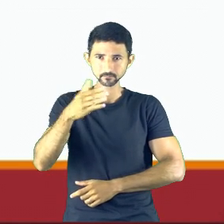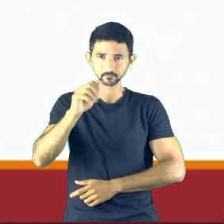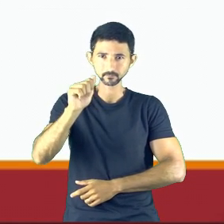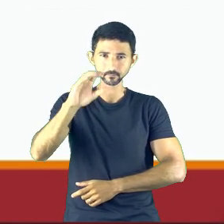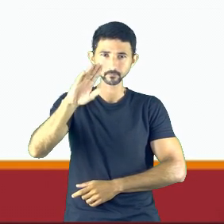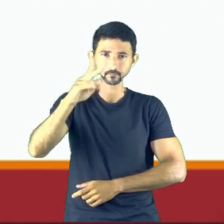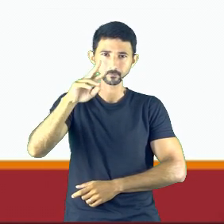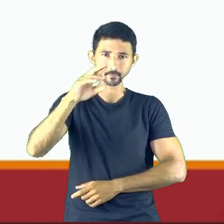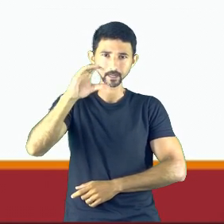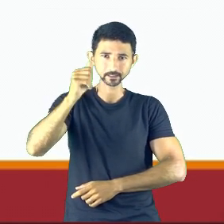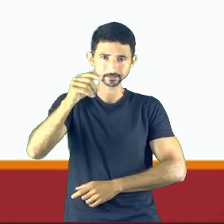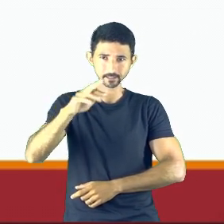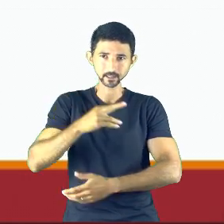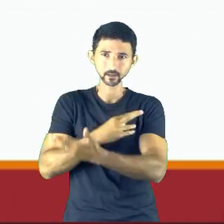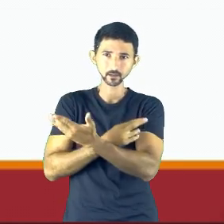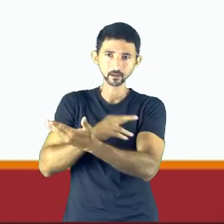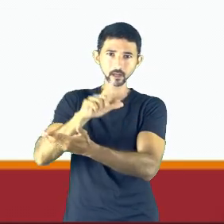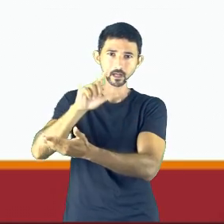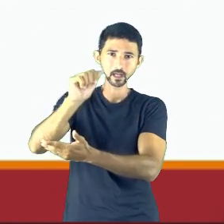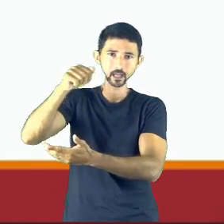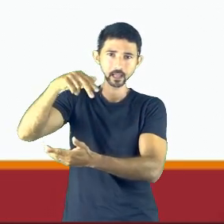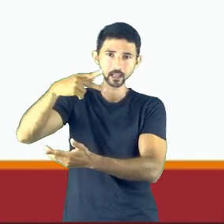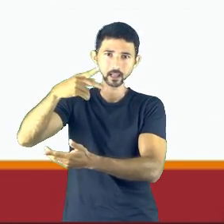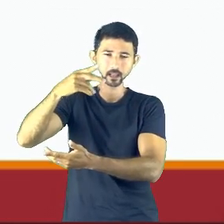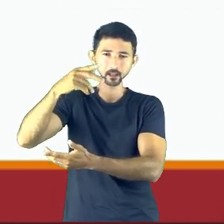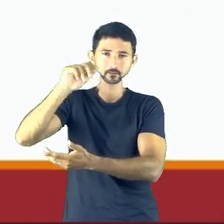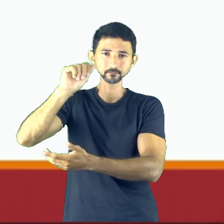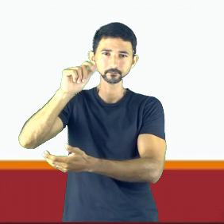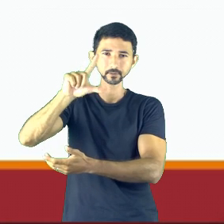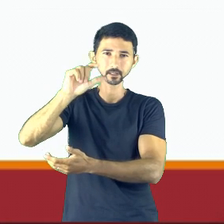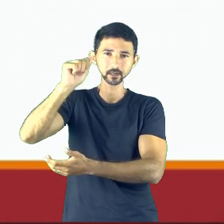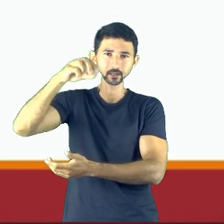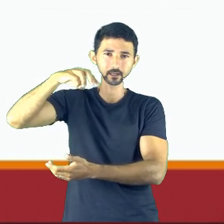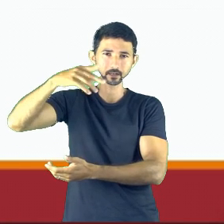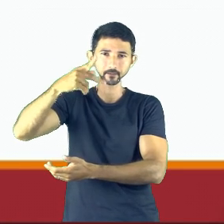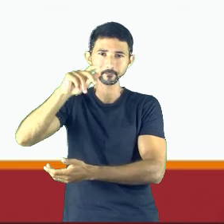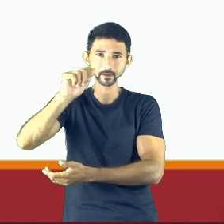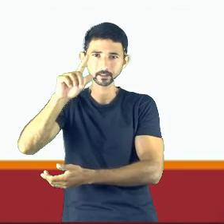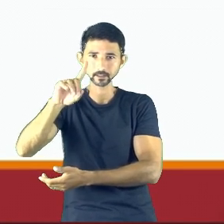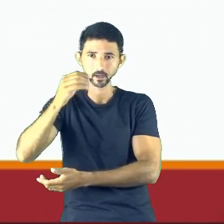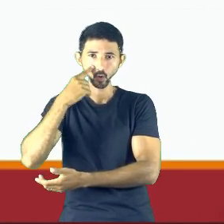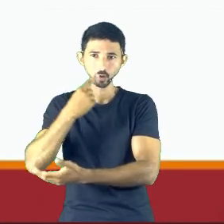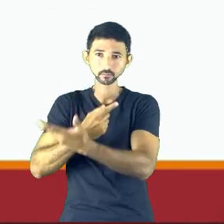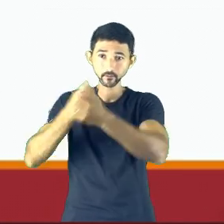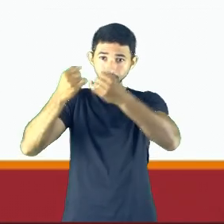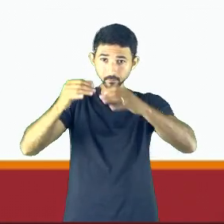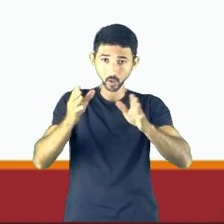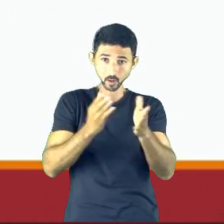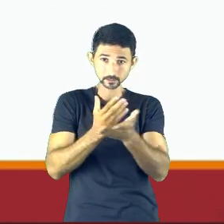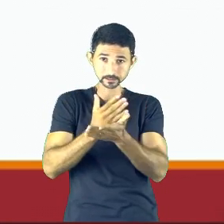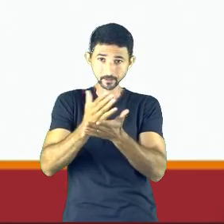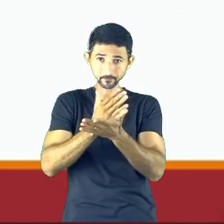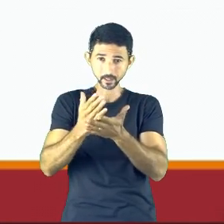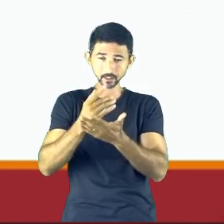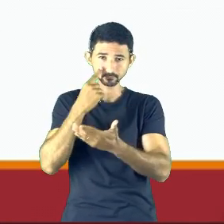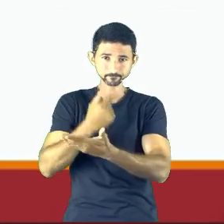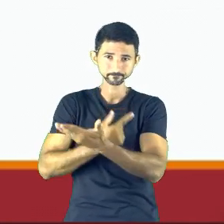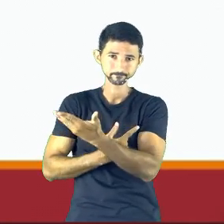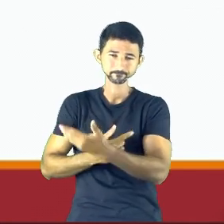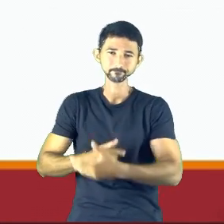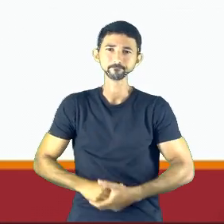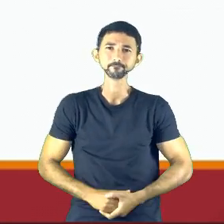abraçar, lâmpada, tá bom? Eu vou separar em sílabas aqui as palavras para que a gente possa compreender melhor o que eu vou explicar para vocês, tá